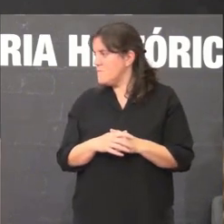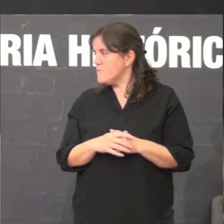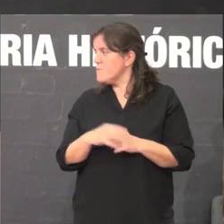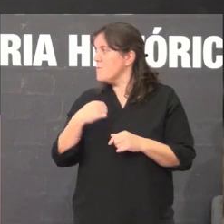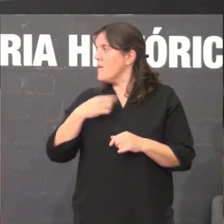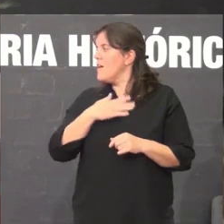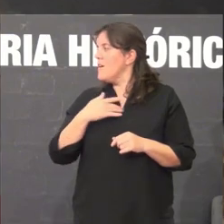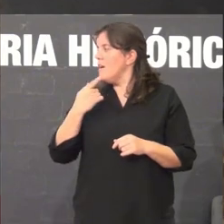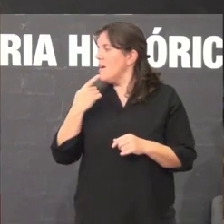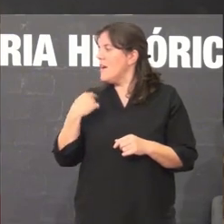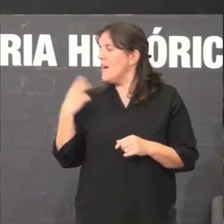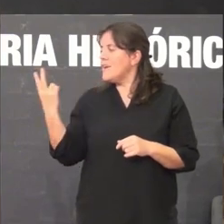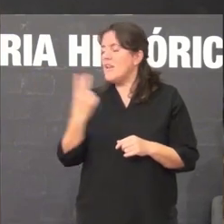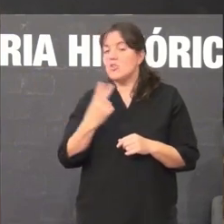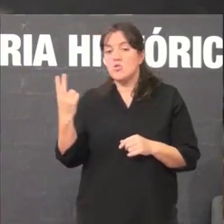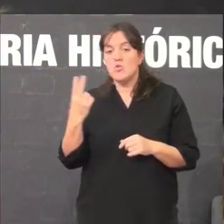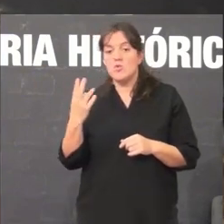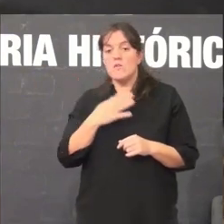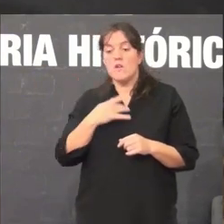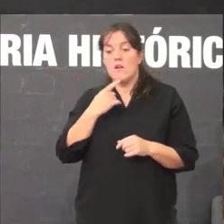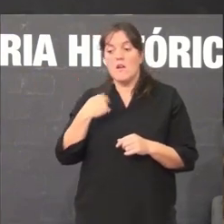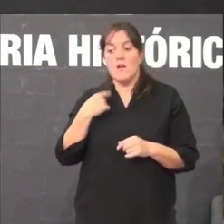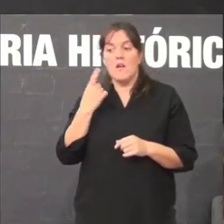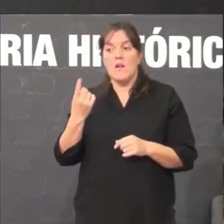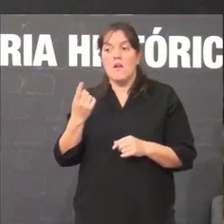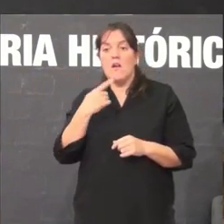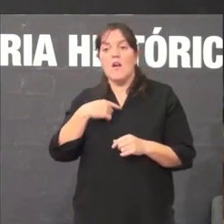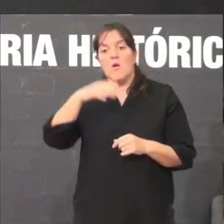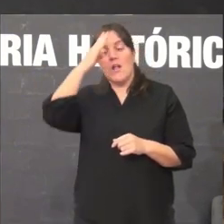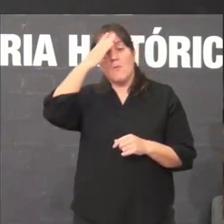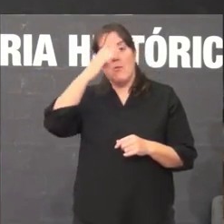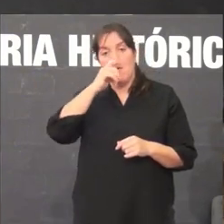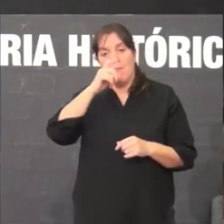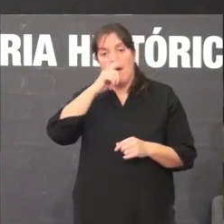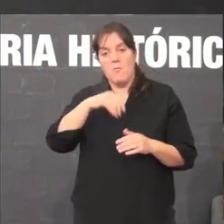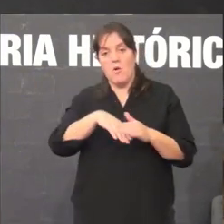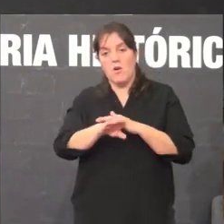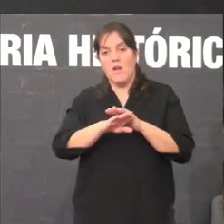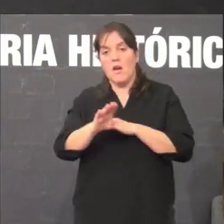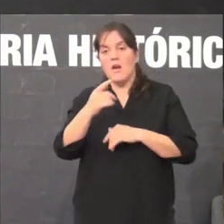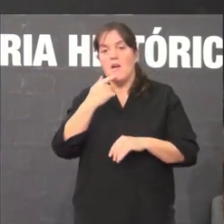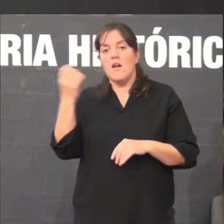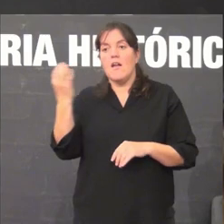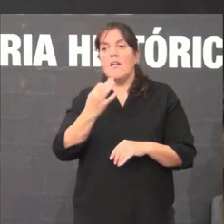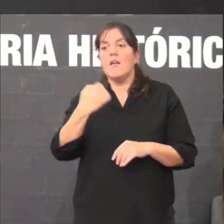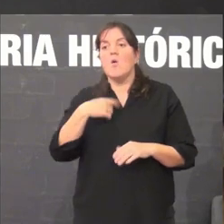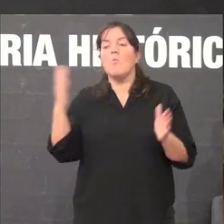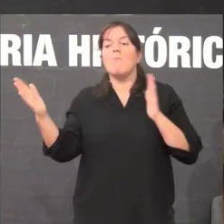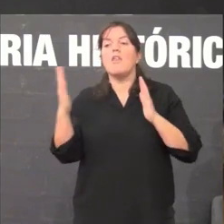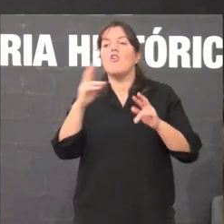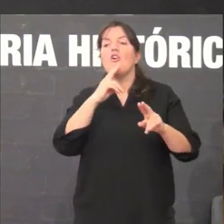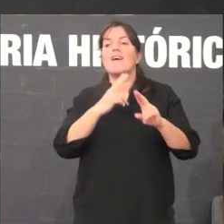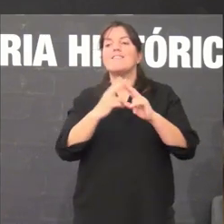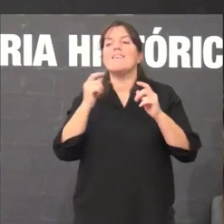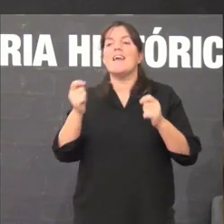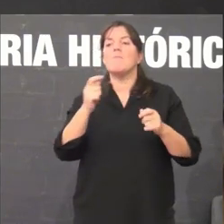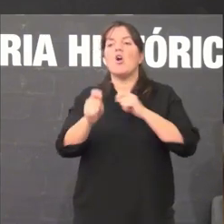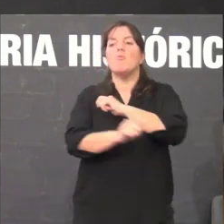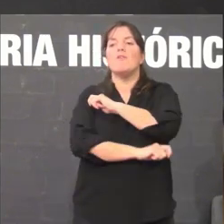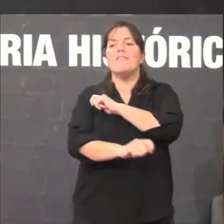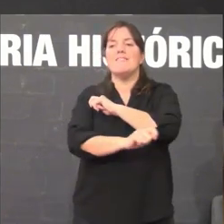assistindo-se nas duas a uma etapa de intensa libertação da memória a que se segue um período denominado por uma estratégia